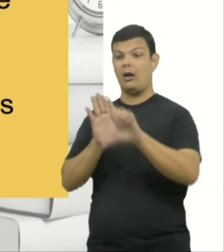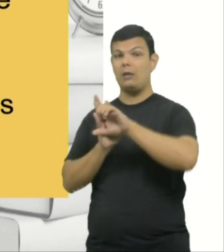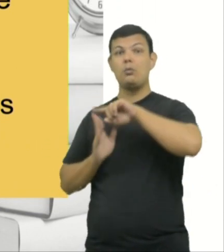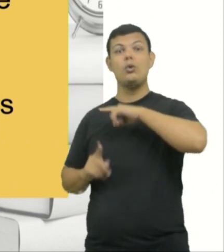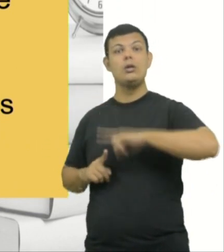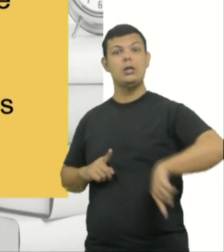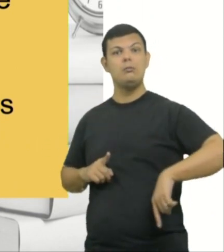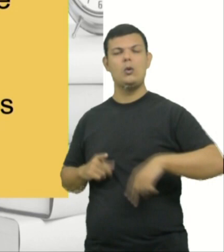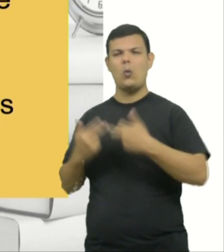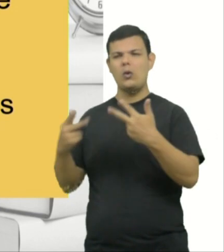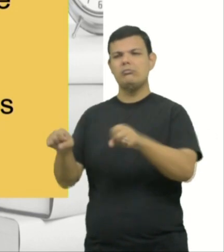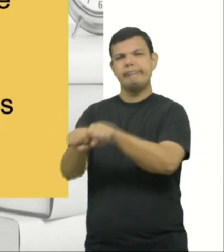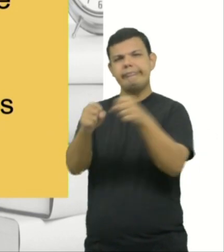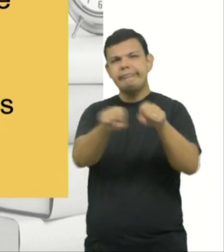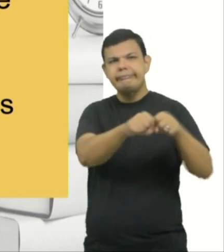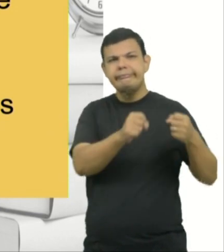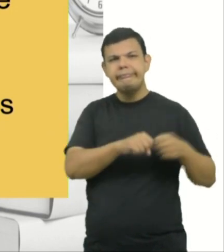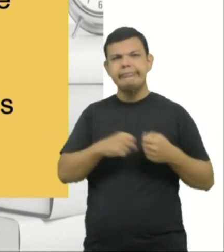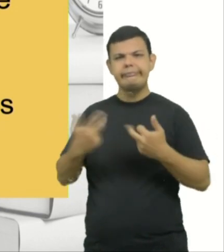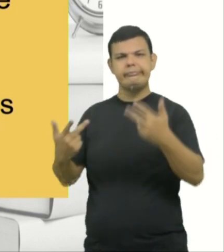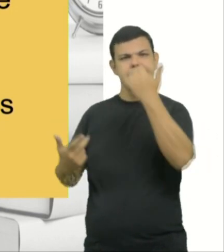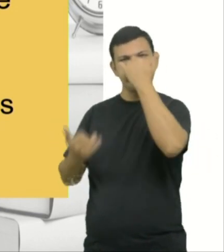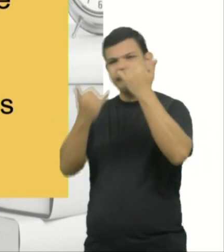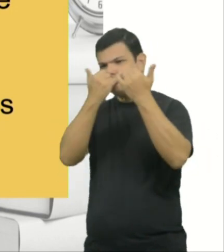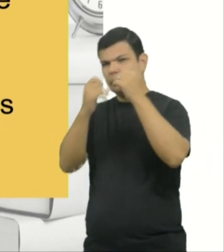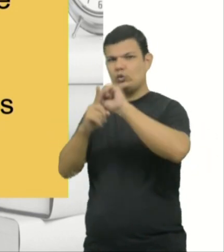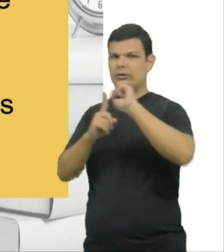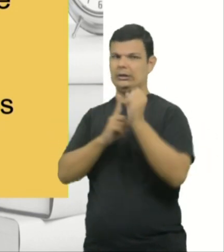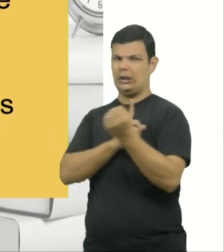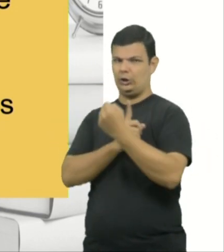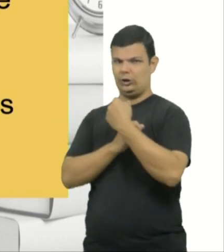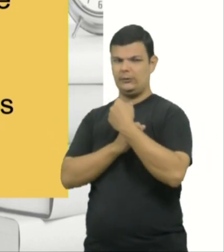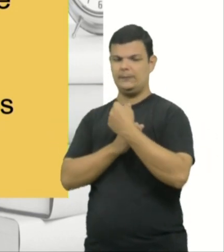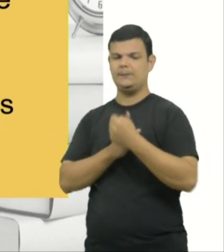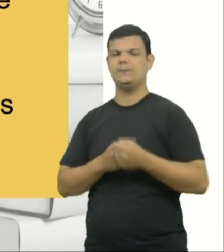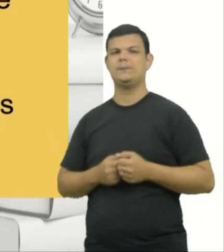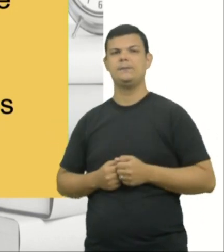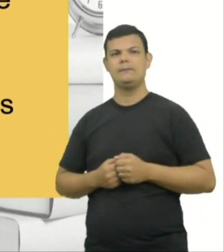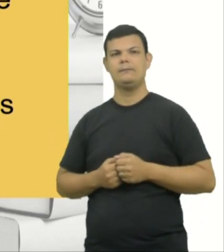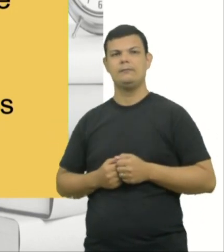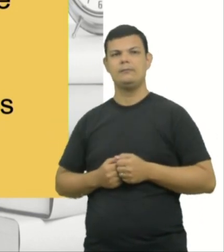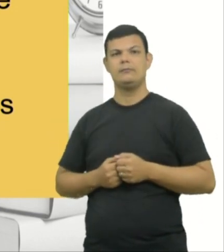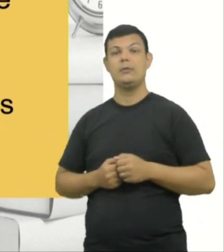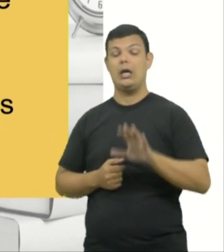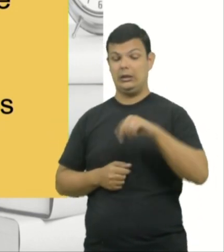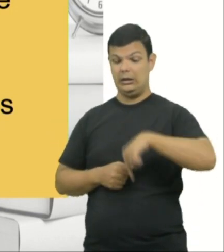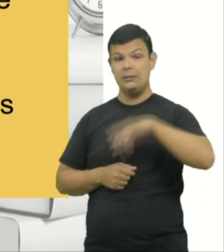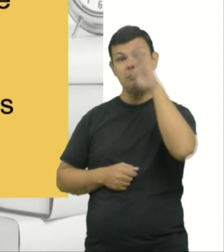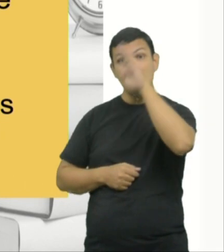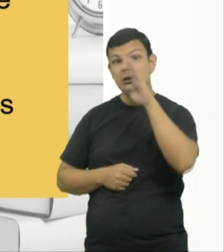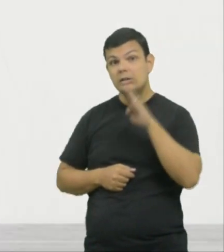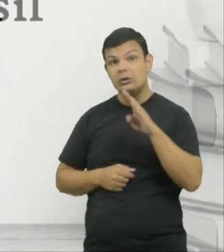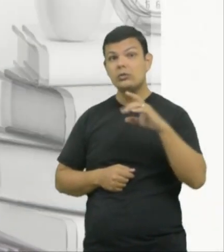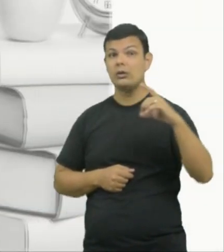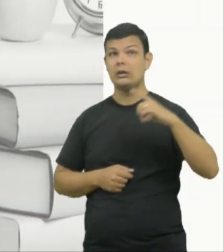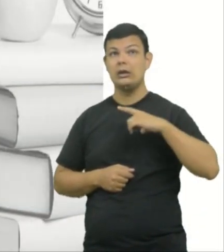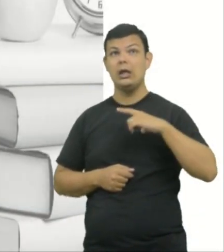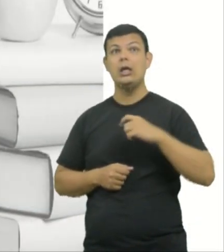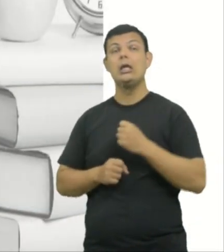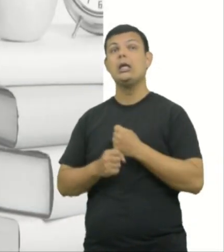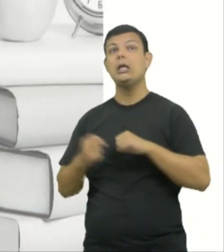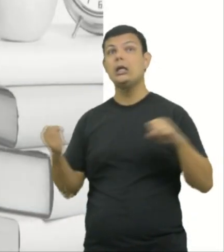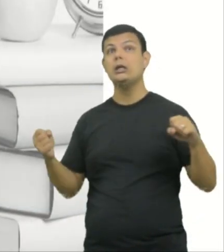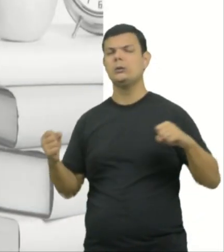senão, ações nocivas, ou seja, ações que fazem mal à sociedade, ok? No Brasil, existia um